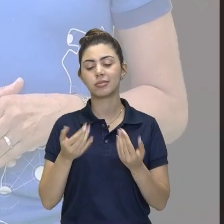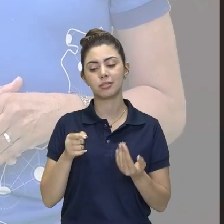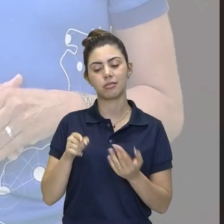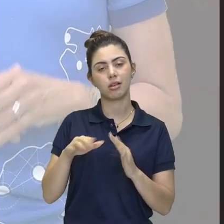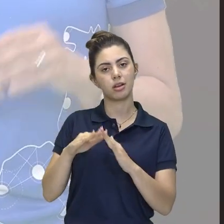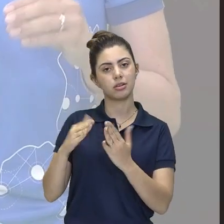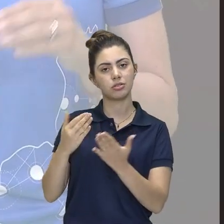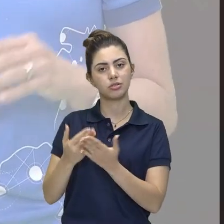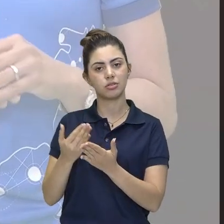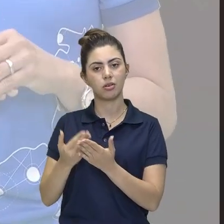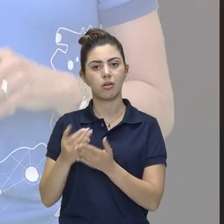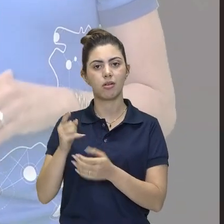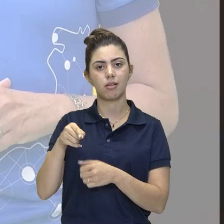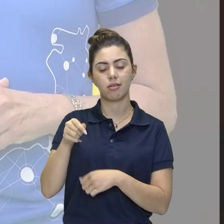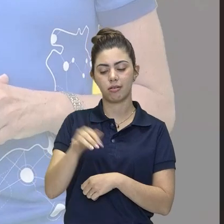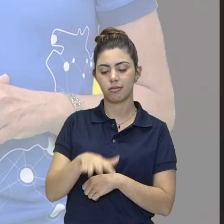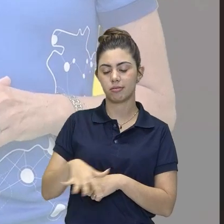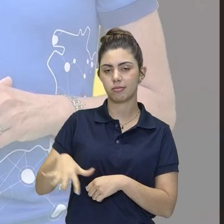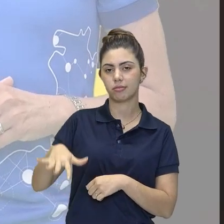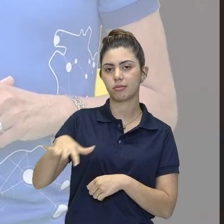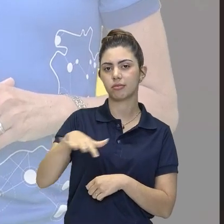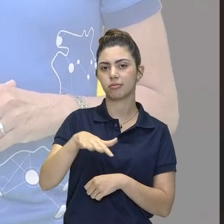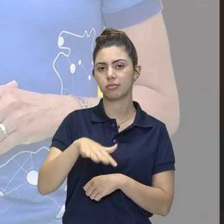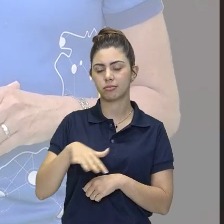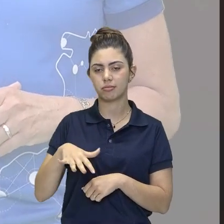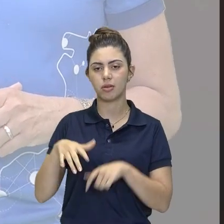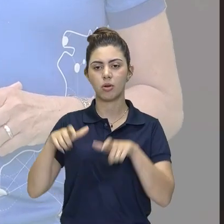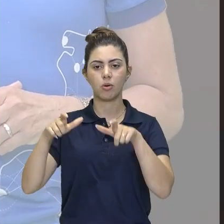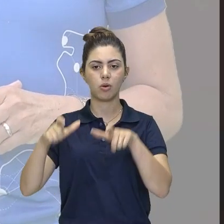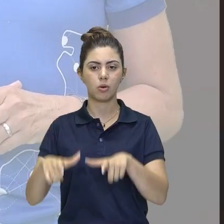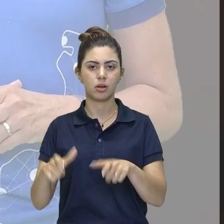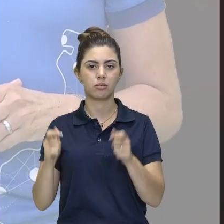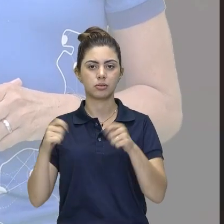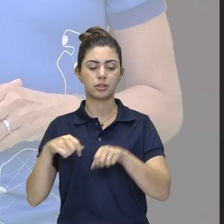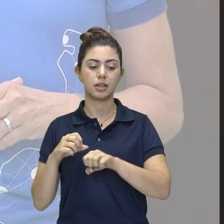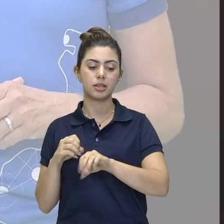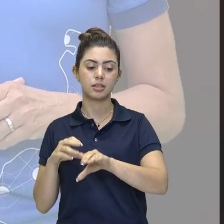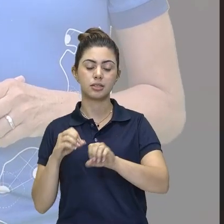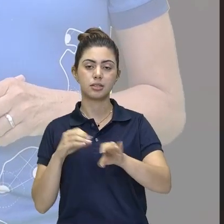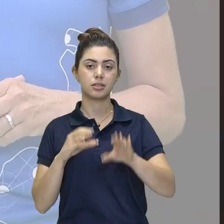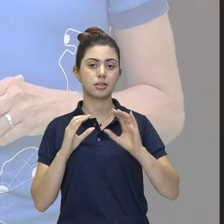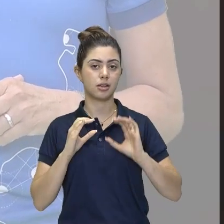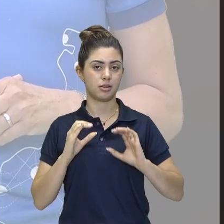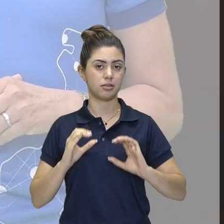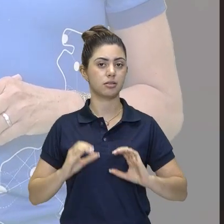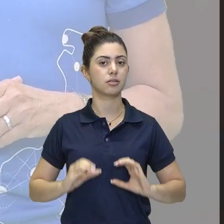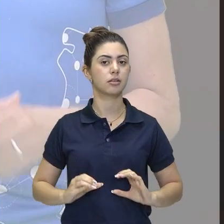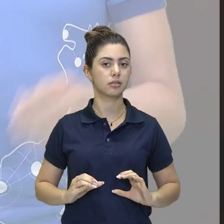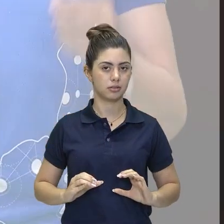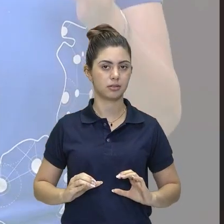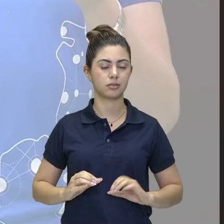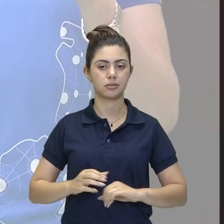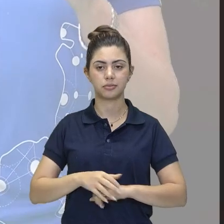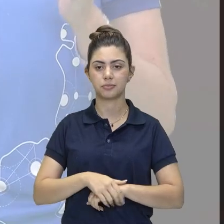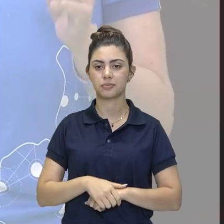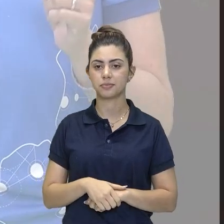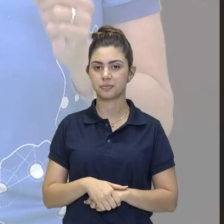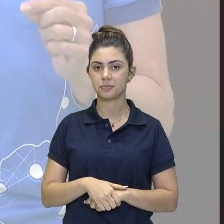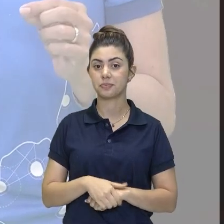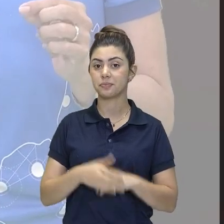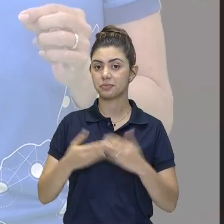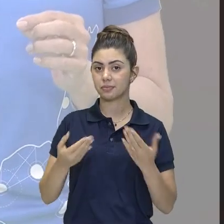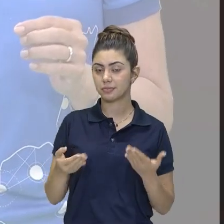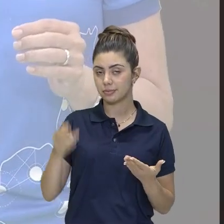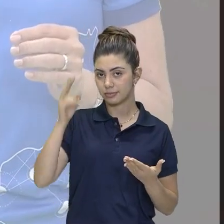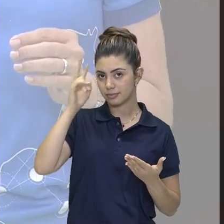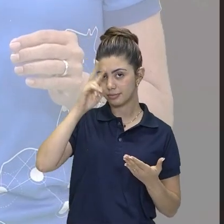como espaço predisposto à formação da cidadania. Só